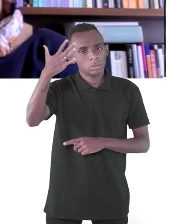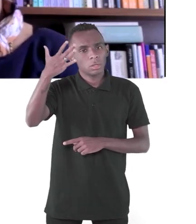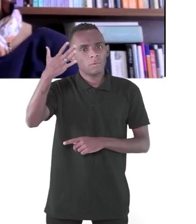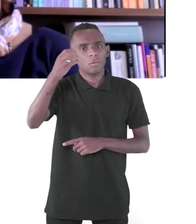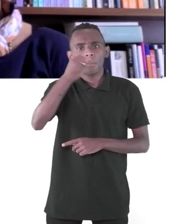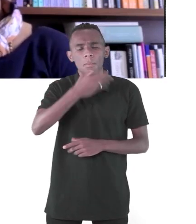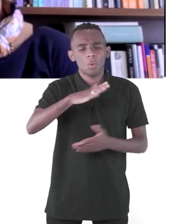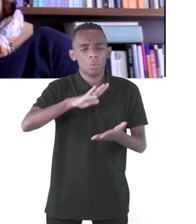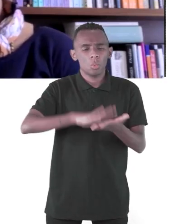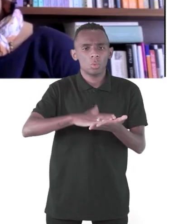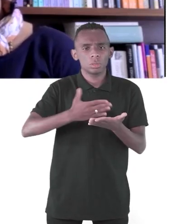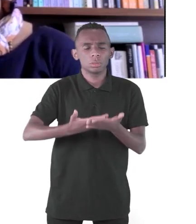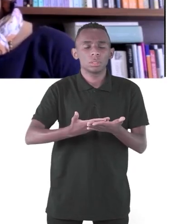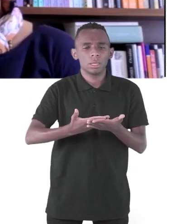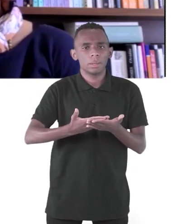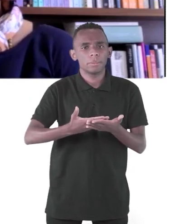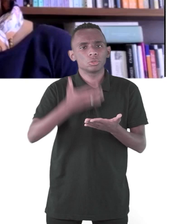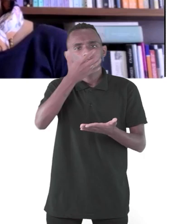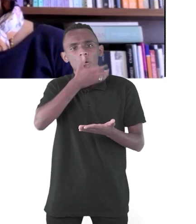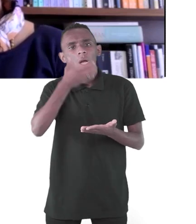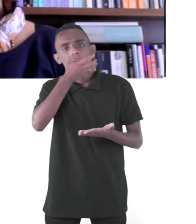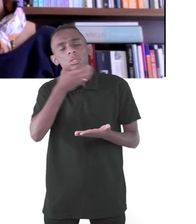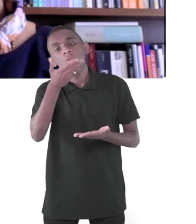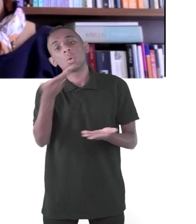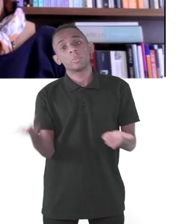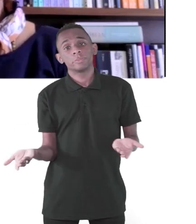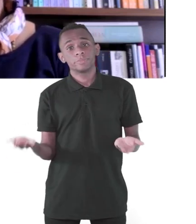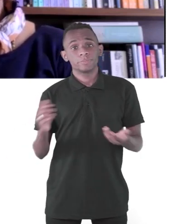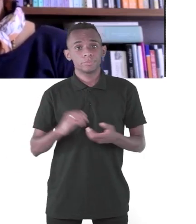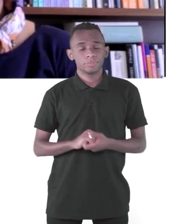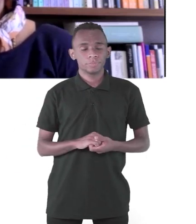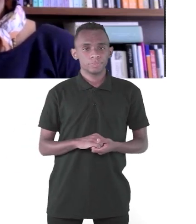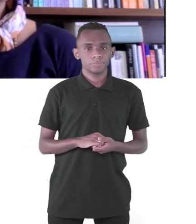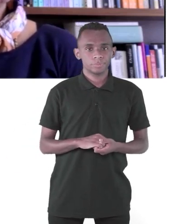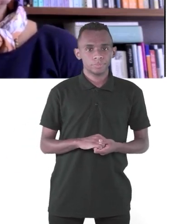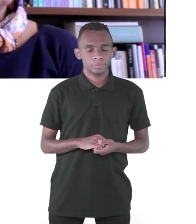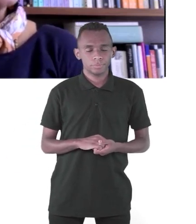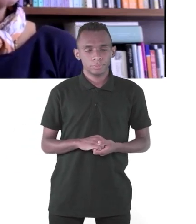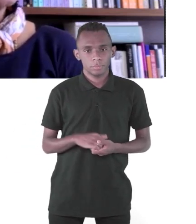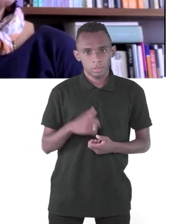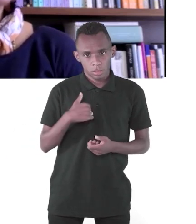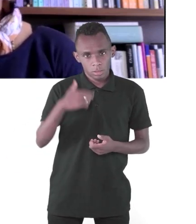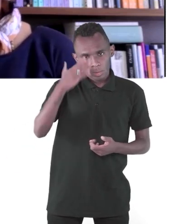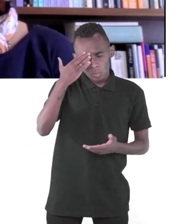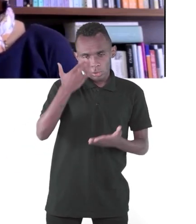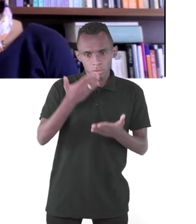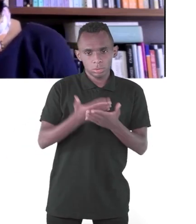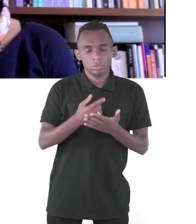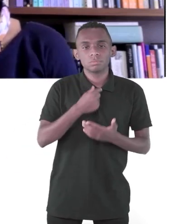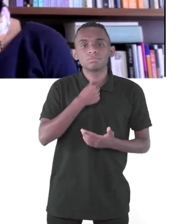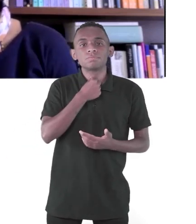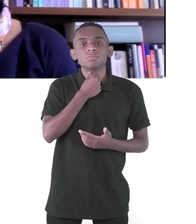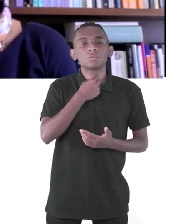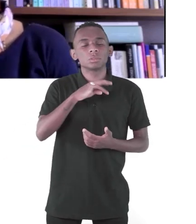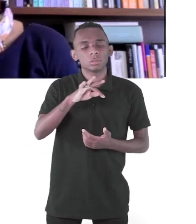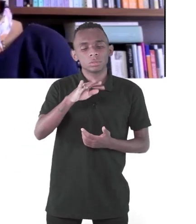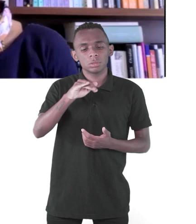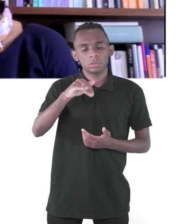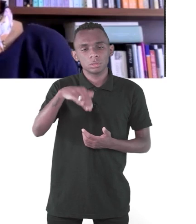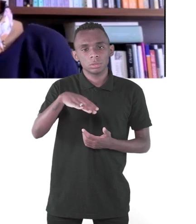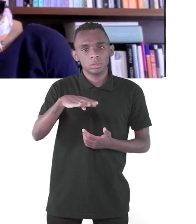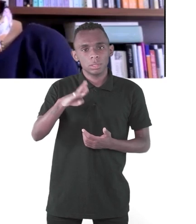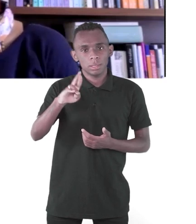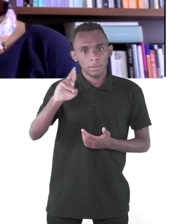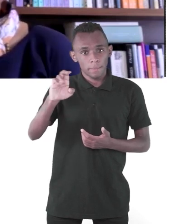bom intérprete, cantor ou cantora? Eu acho que primeiro tem o timbre, que aí é uma coisa